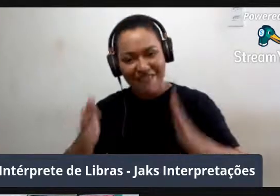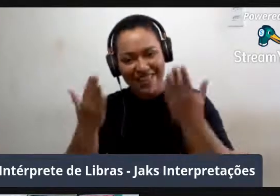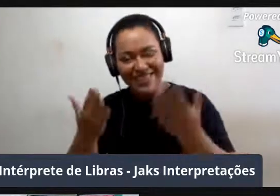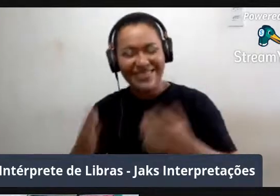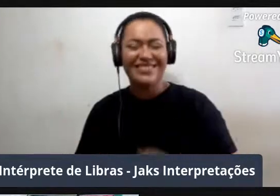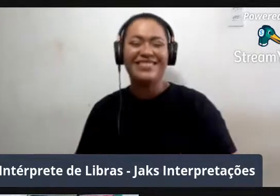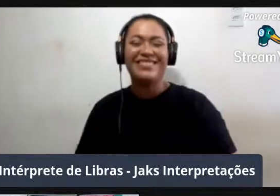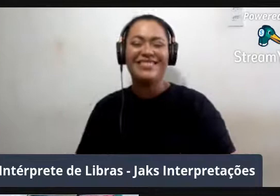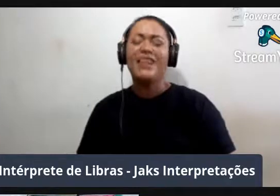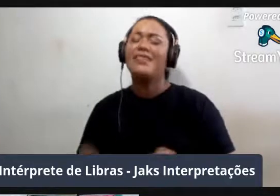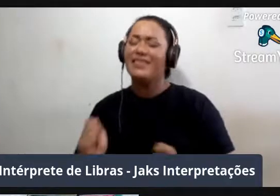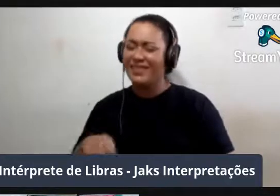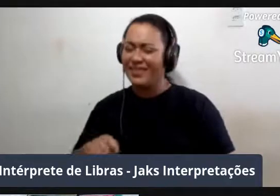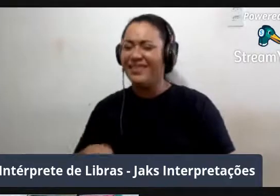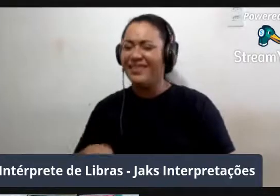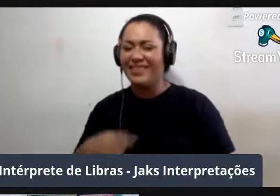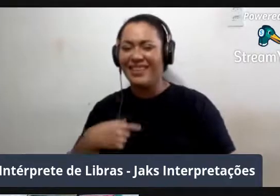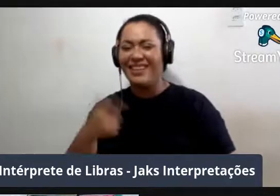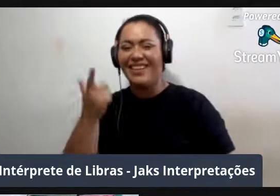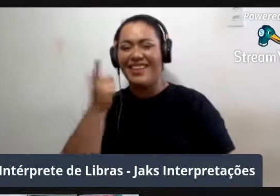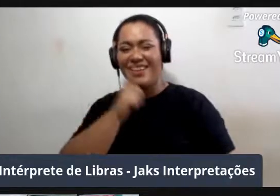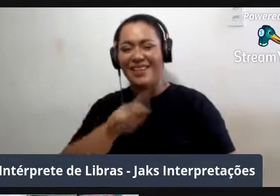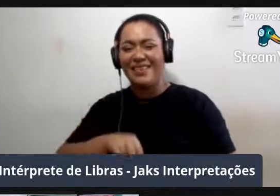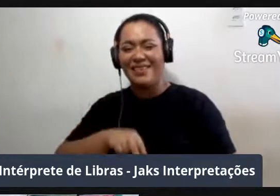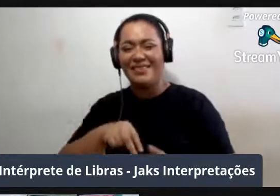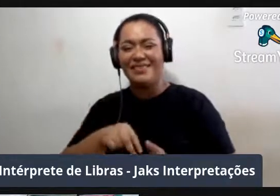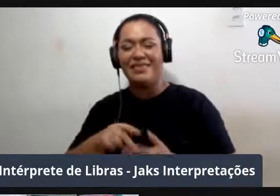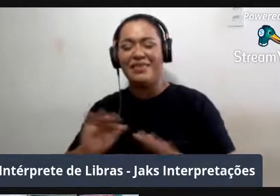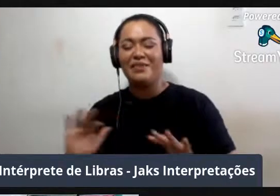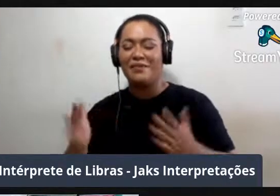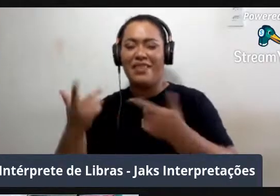Deus, conseguimos estar presente em nossa tradição.